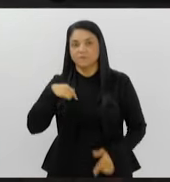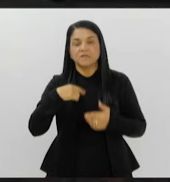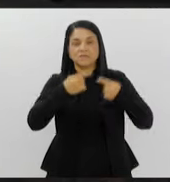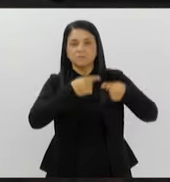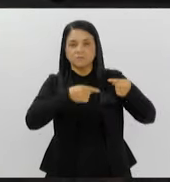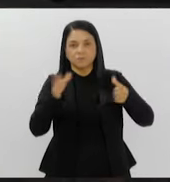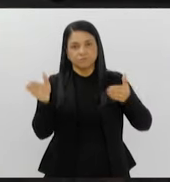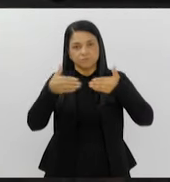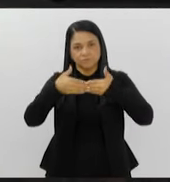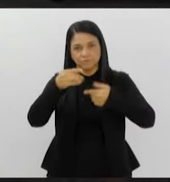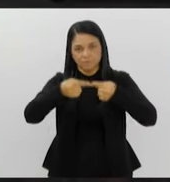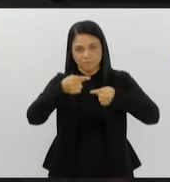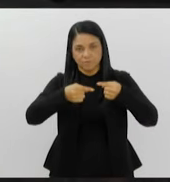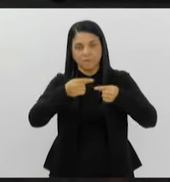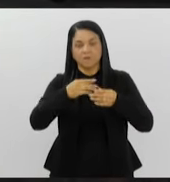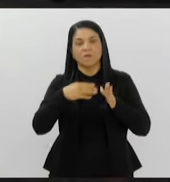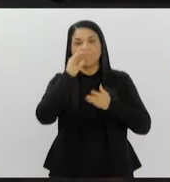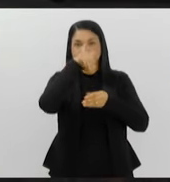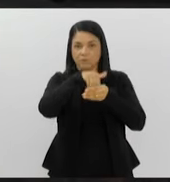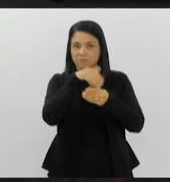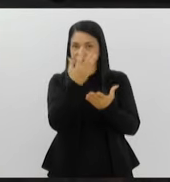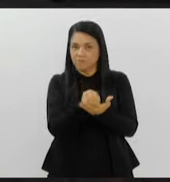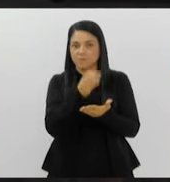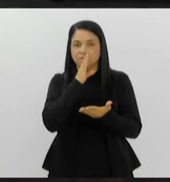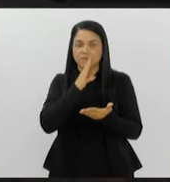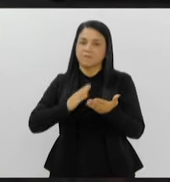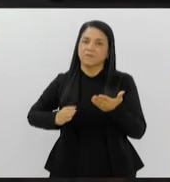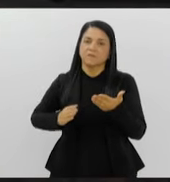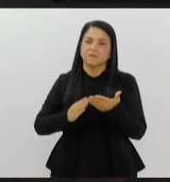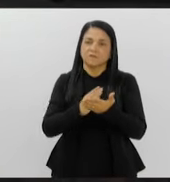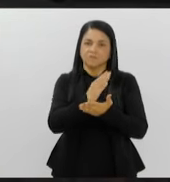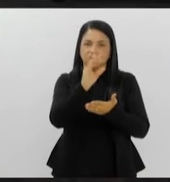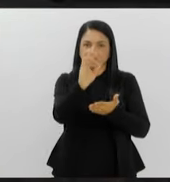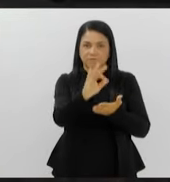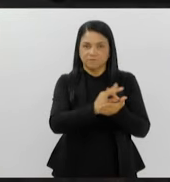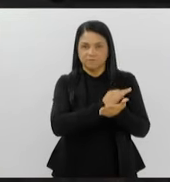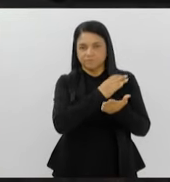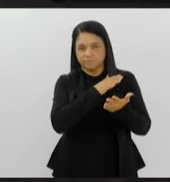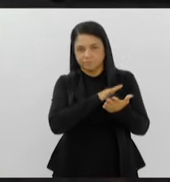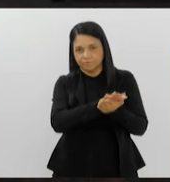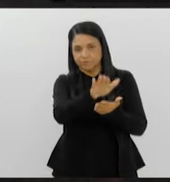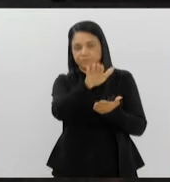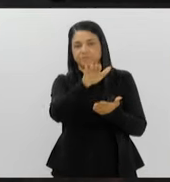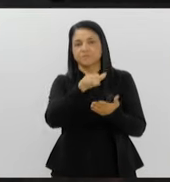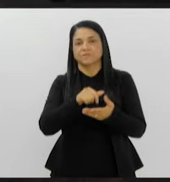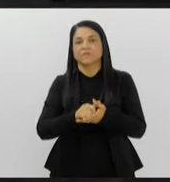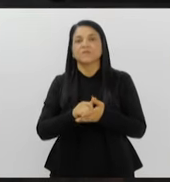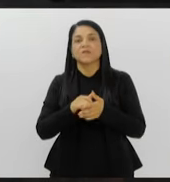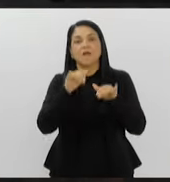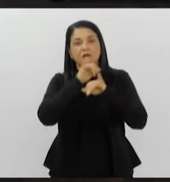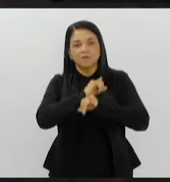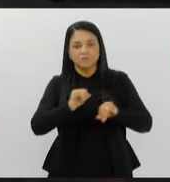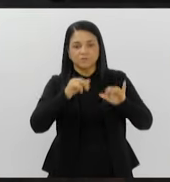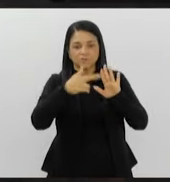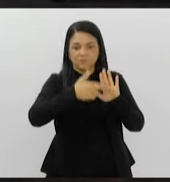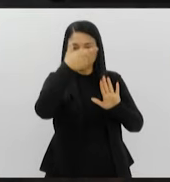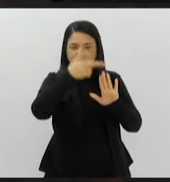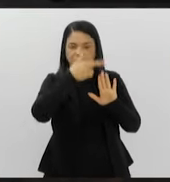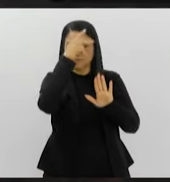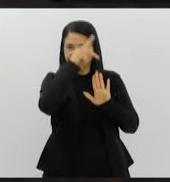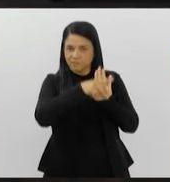havendo quem queira discutir, encerrada a discussão. Em votação, os senhores que aprovam permaneçam como estão. Aprovado, vai à promulgação.